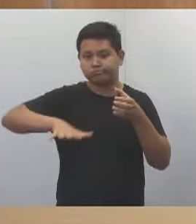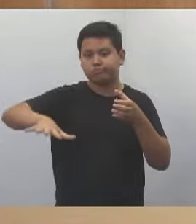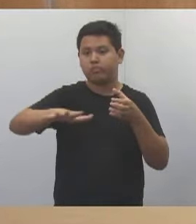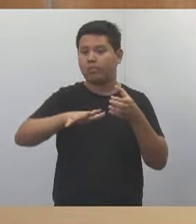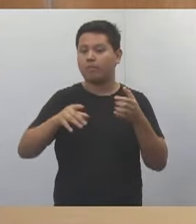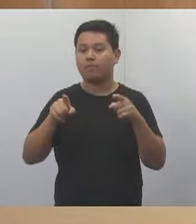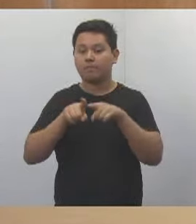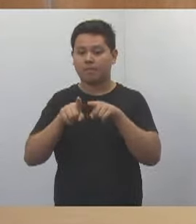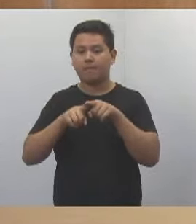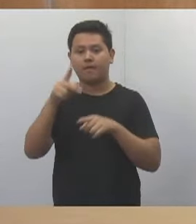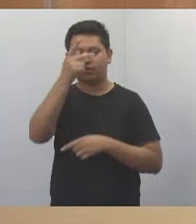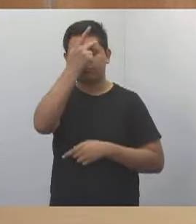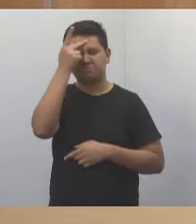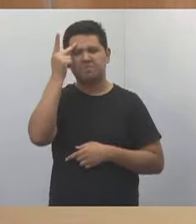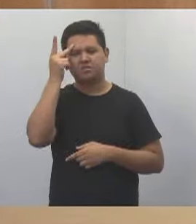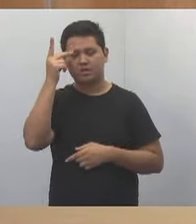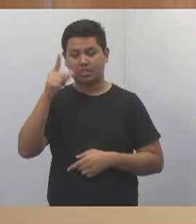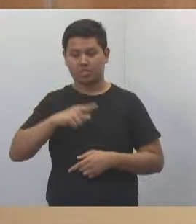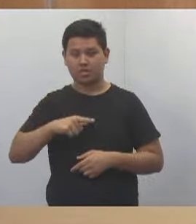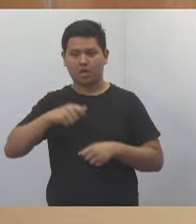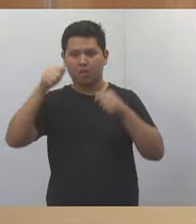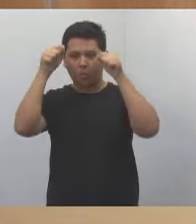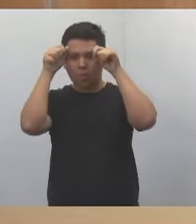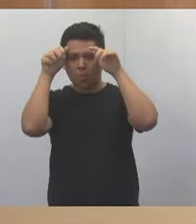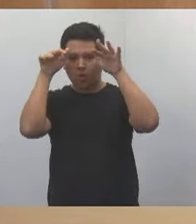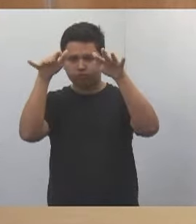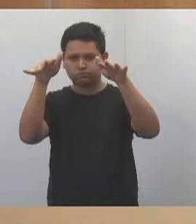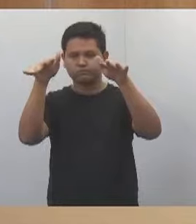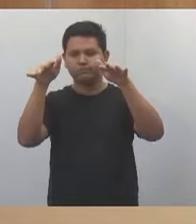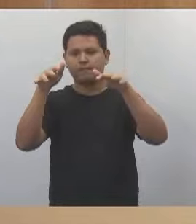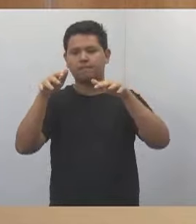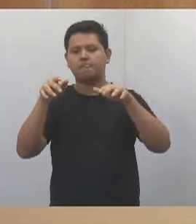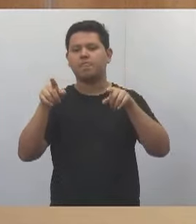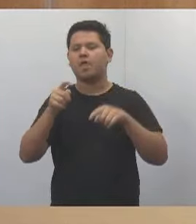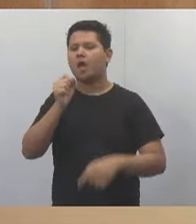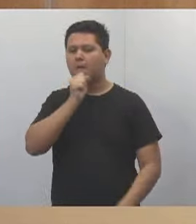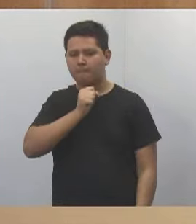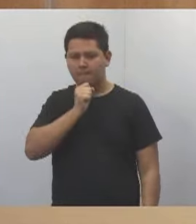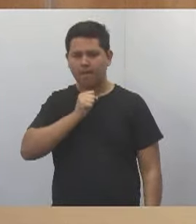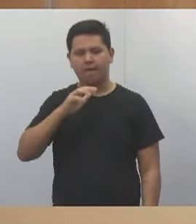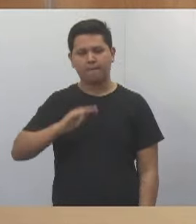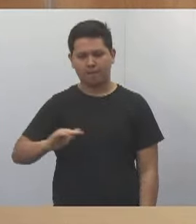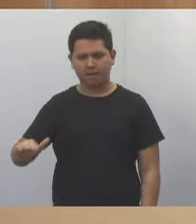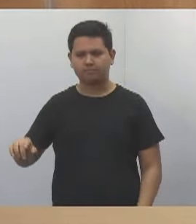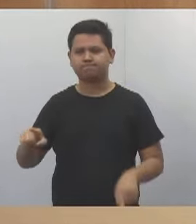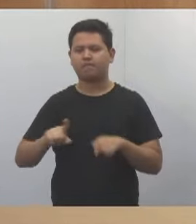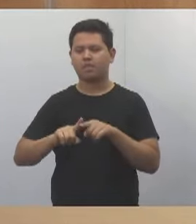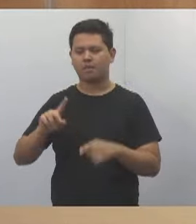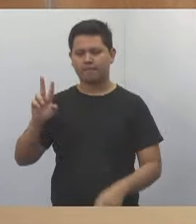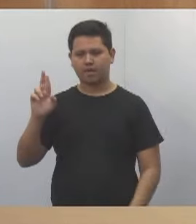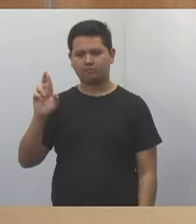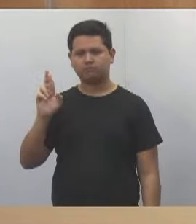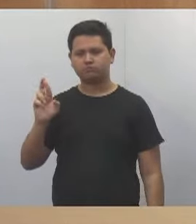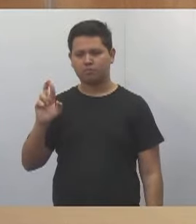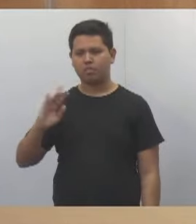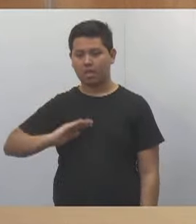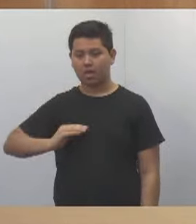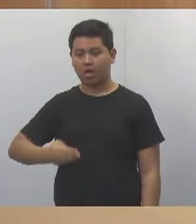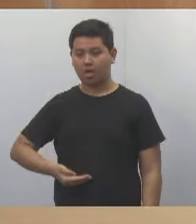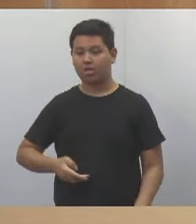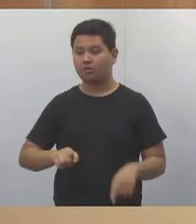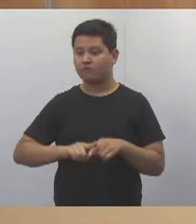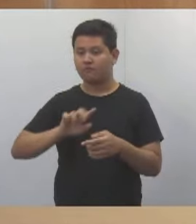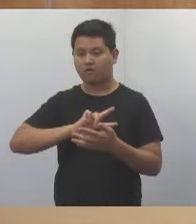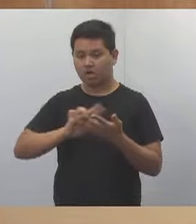sobretudo as pessoas com transtorno de espectro autista, idosos, crianças, gestantes,